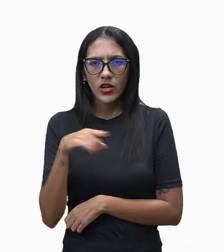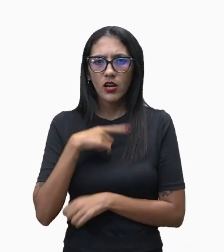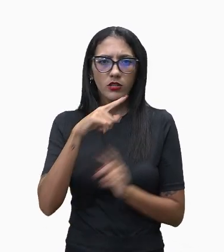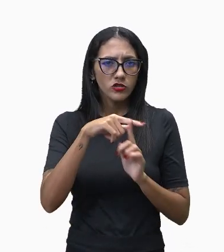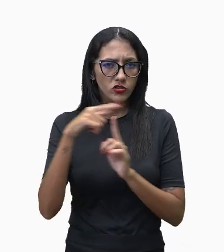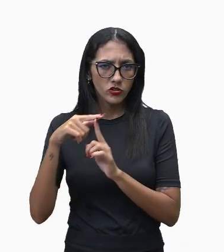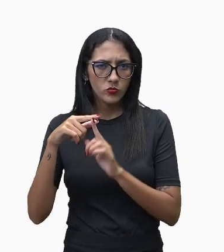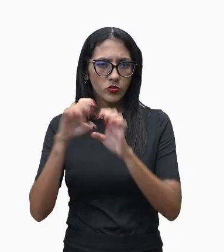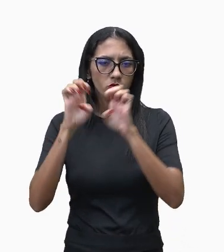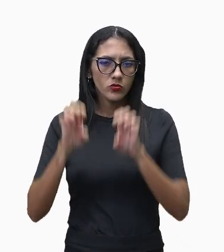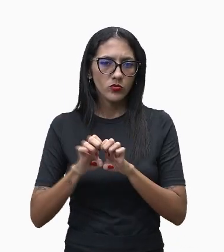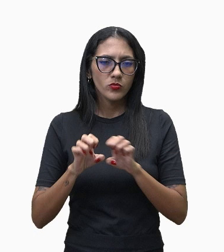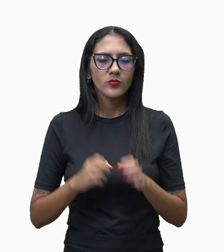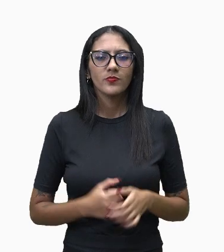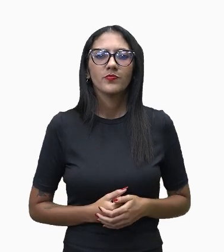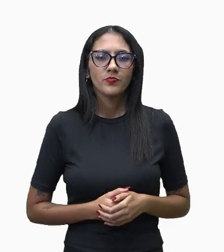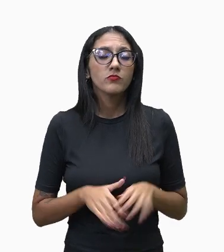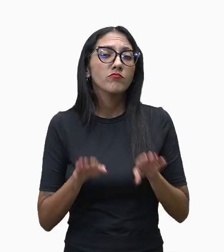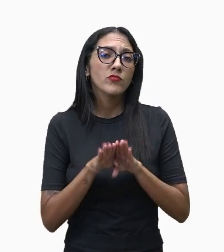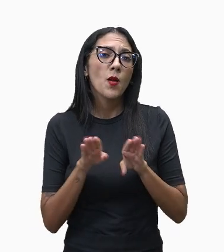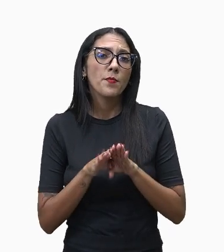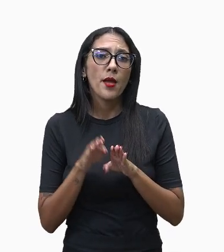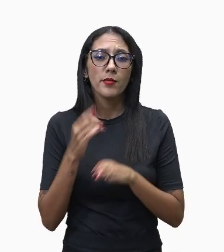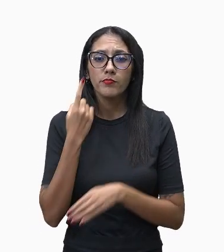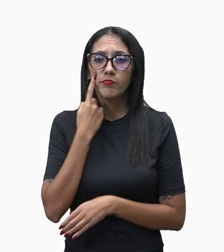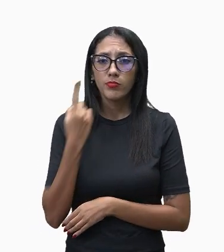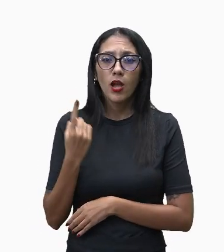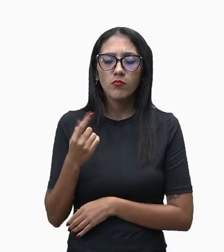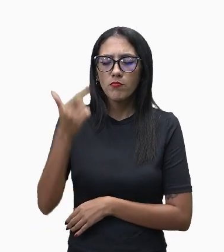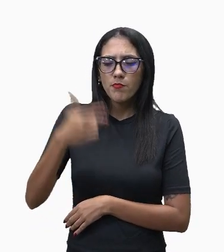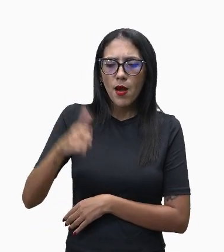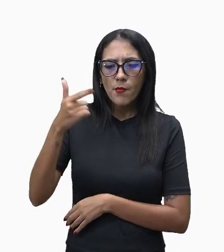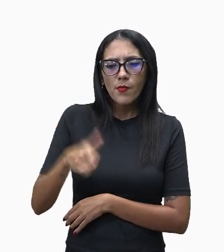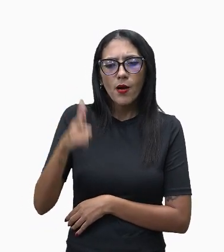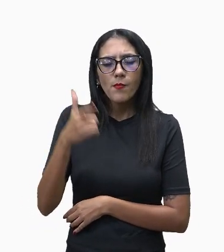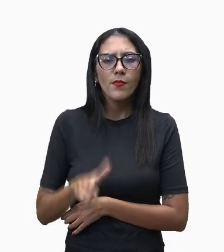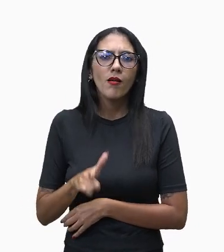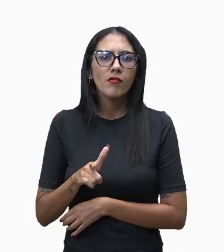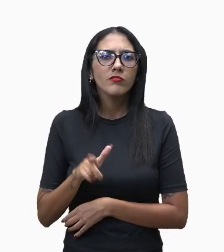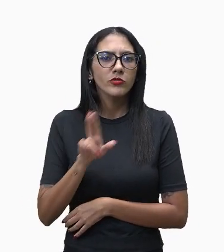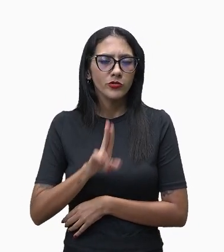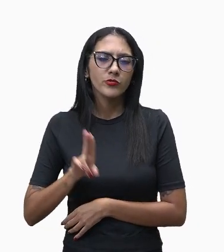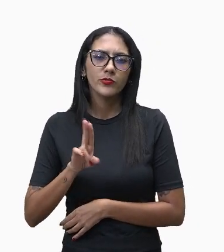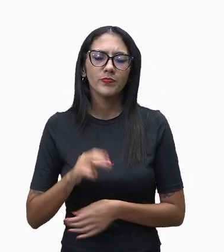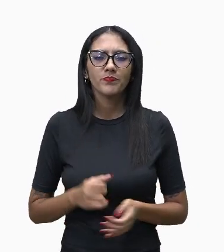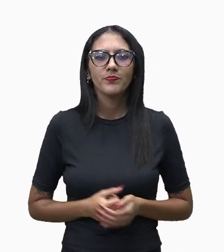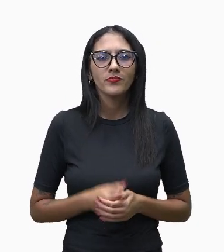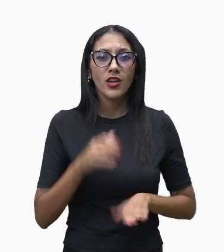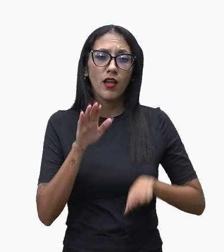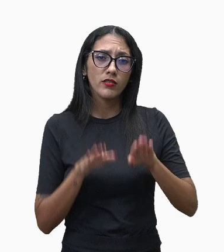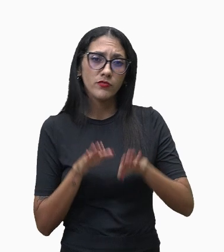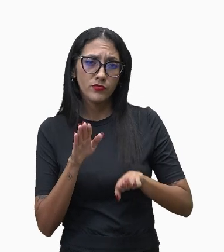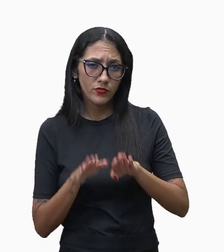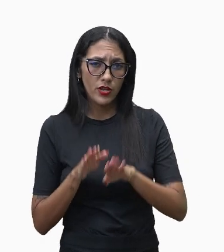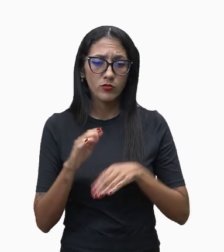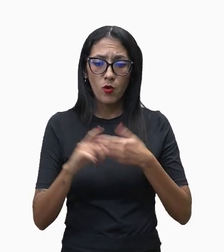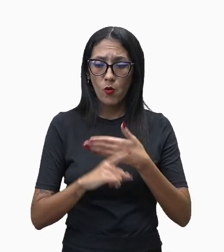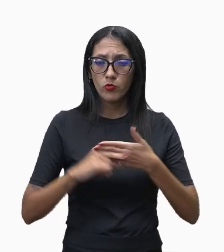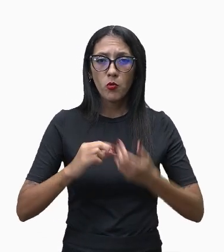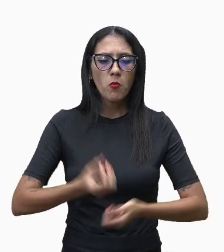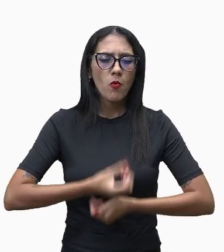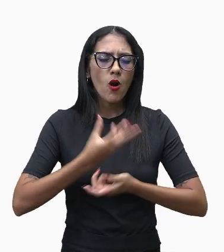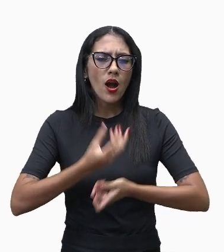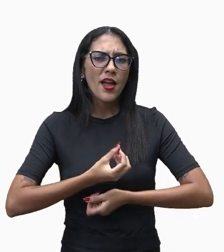as repetições, que levam a uma maior expressividade. Às vezes o poeta fica ali repetindo uma